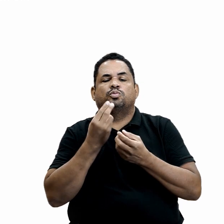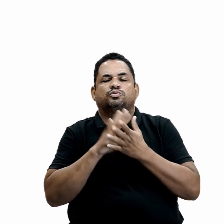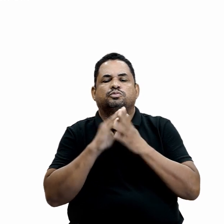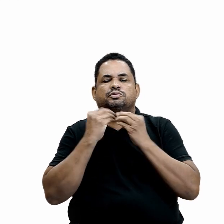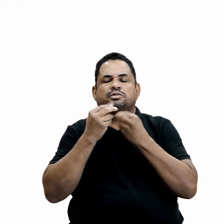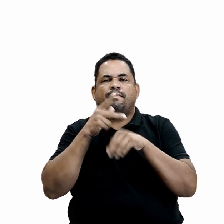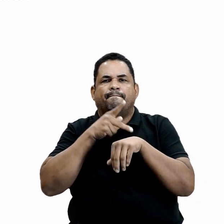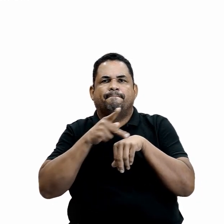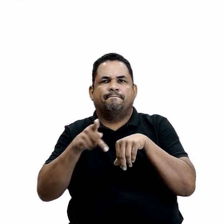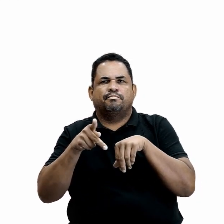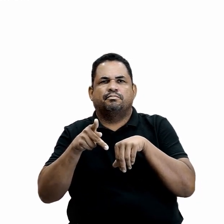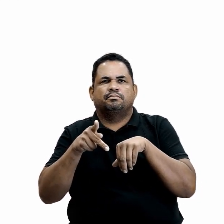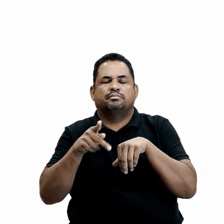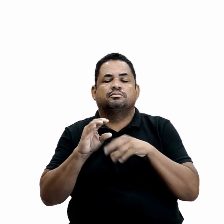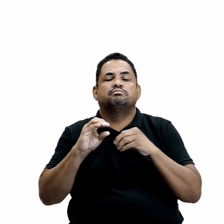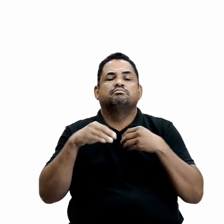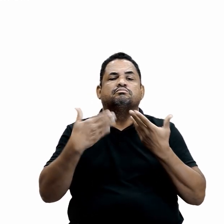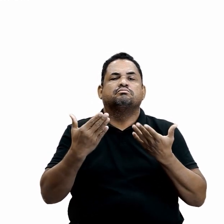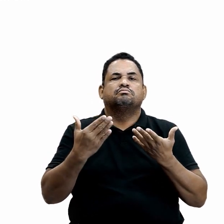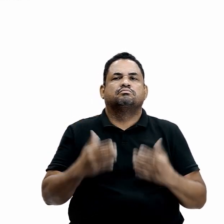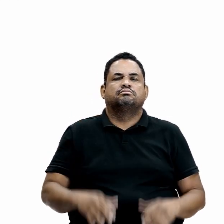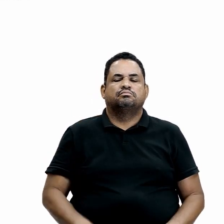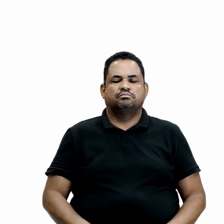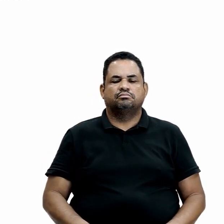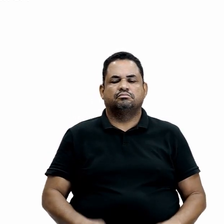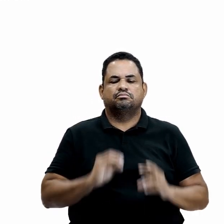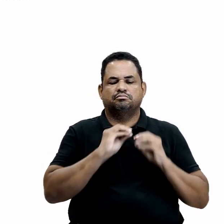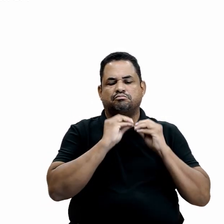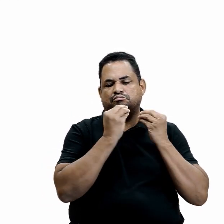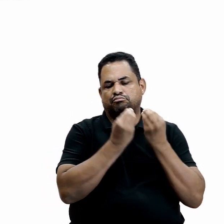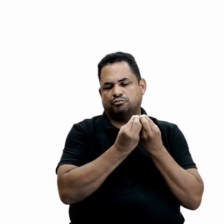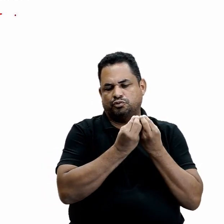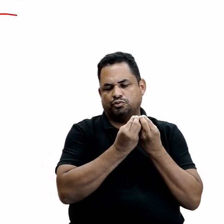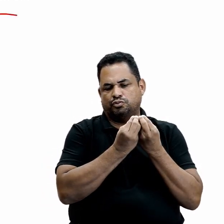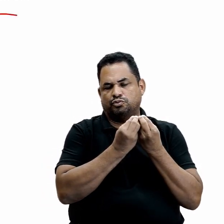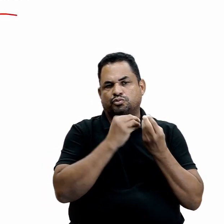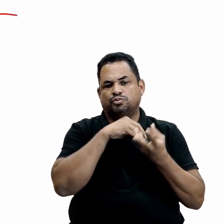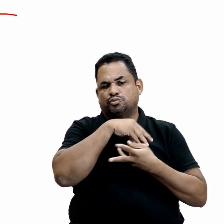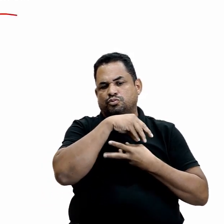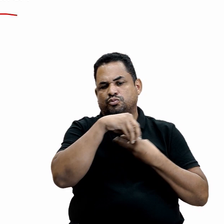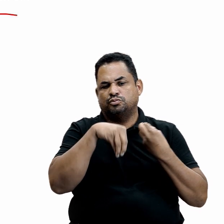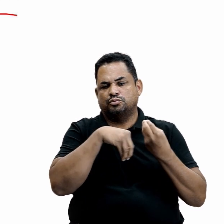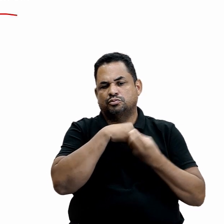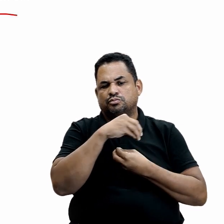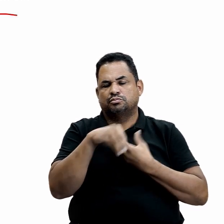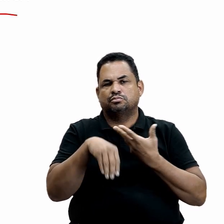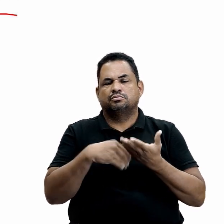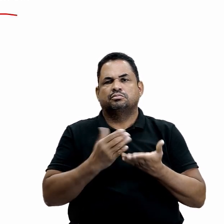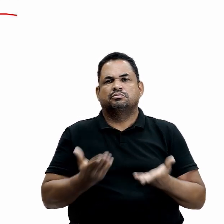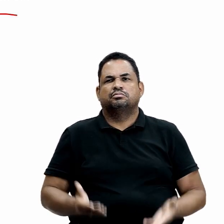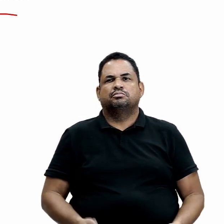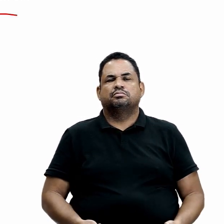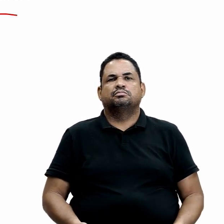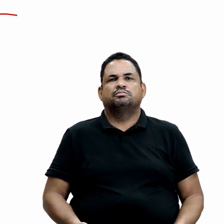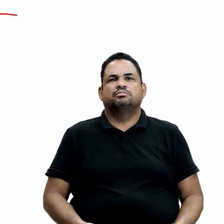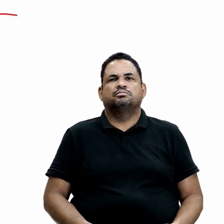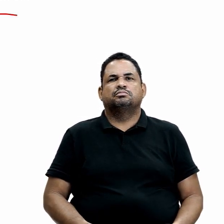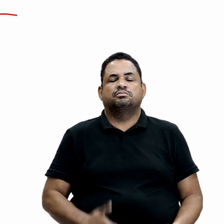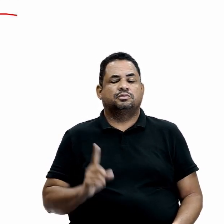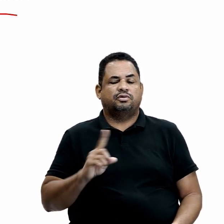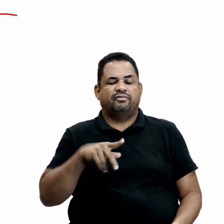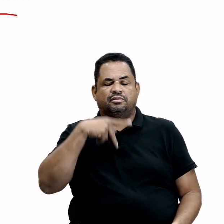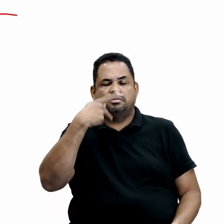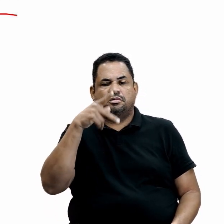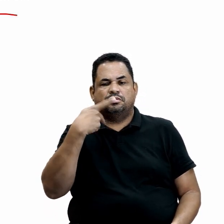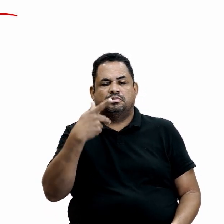ou ela é uma mistura? É uma mistura ou é uma substância pura? Então, olha aí, eu não estou falando da água, não estou